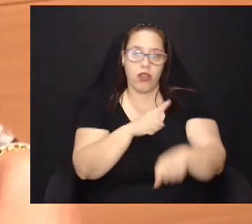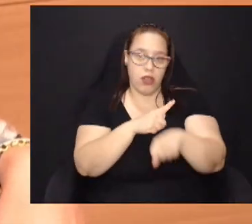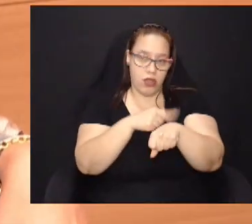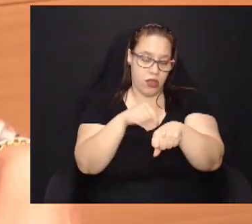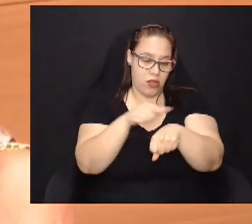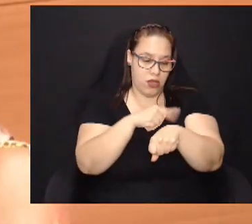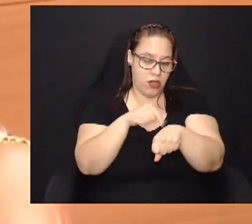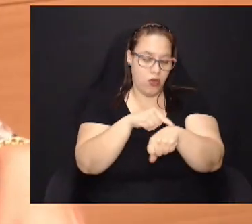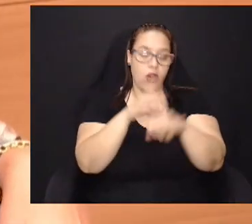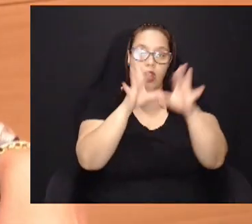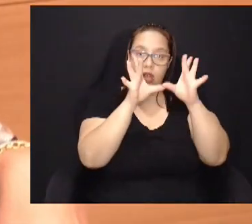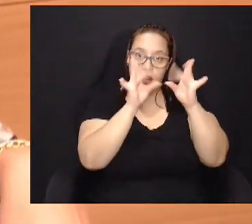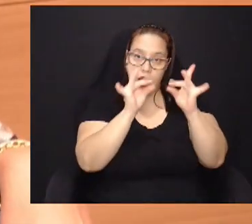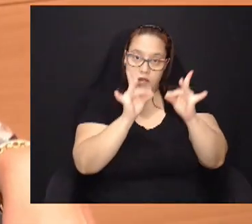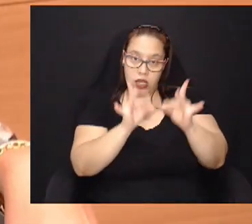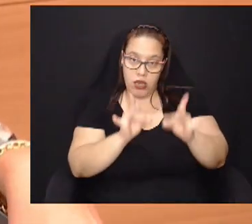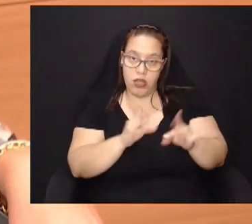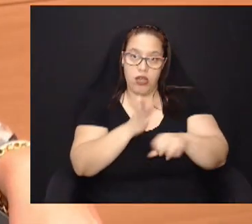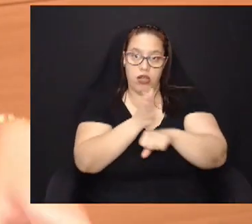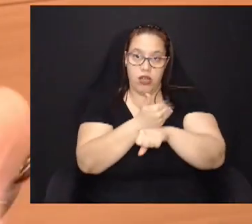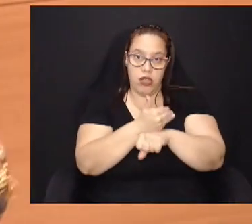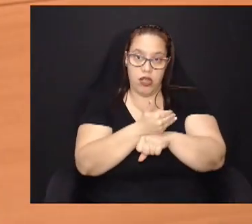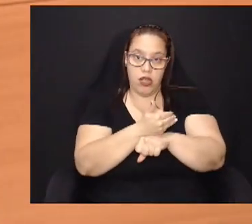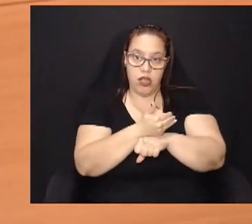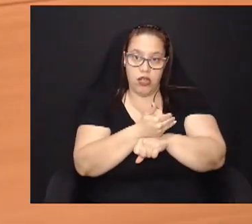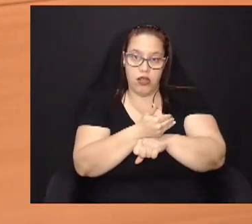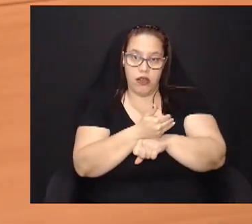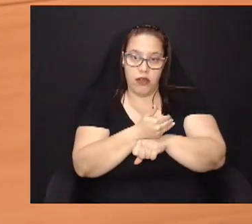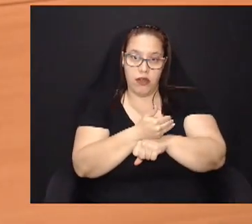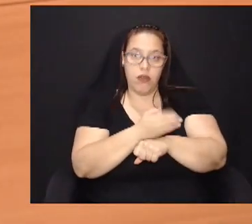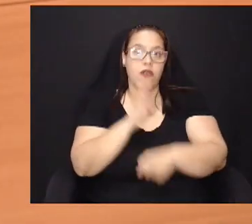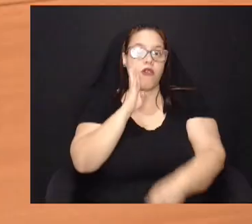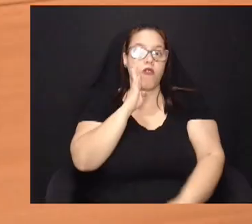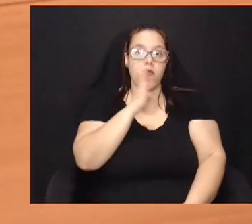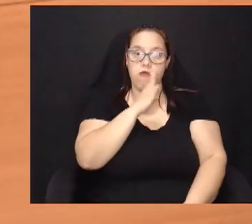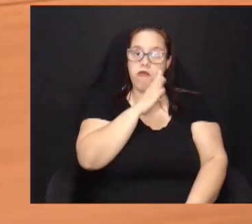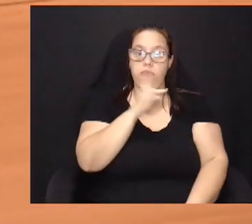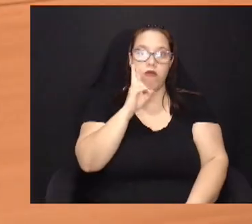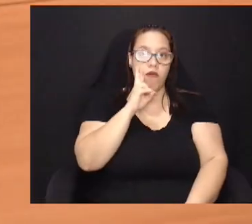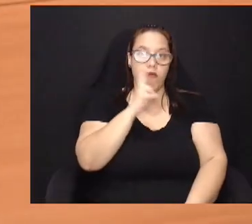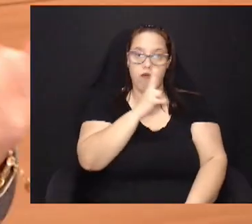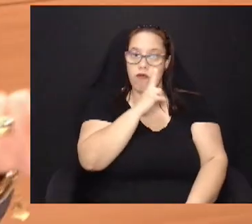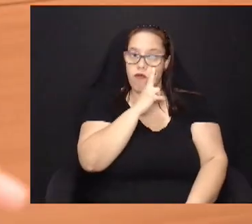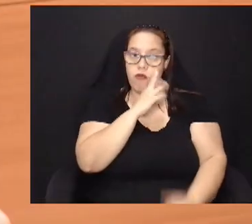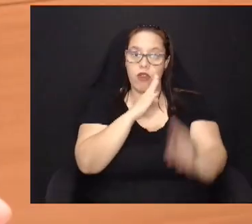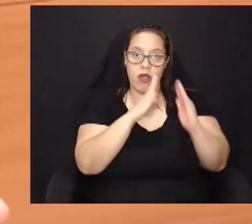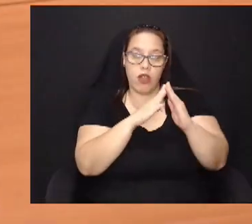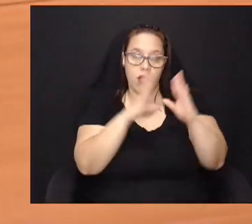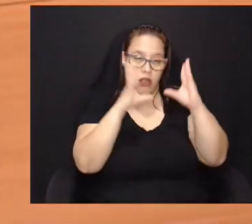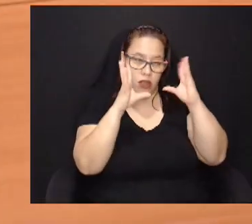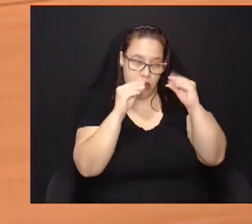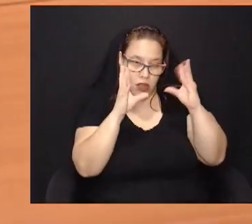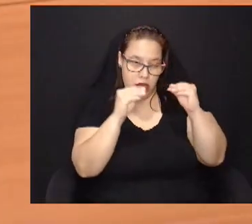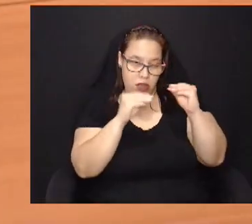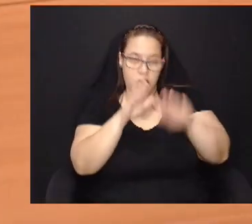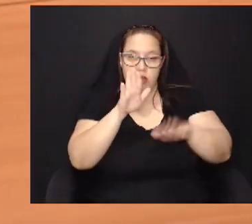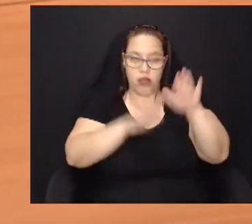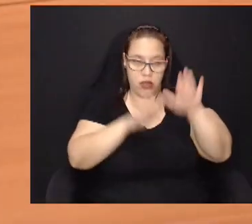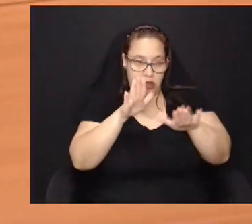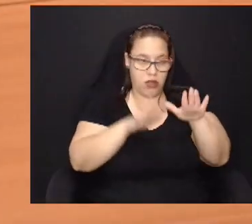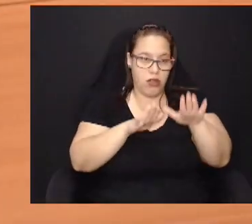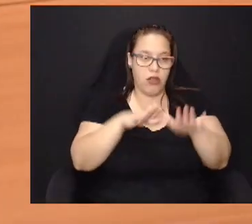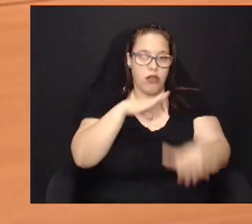especial, que antes era para bares e restaurantes e casas noturnas, mas, em razão à dinâmica do município,